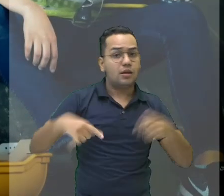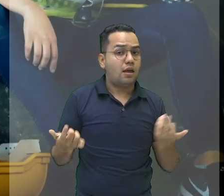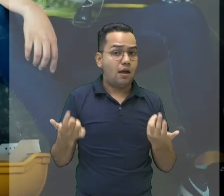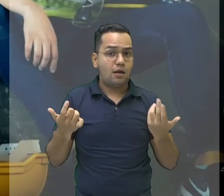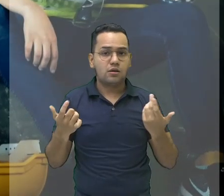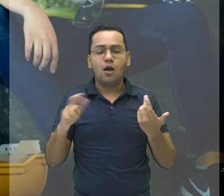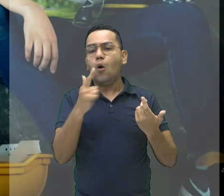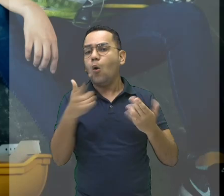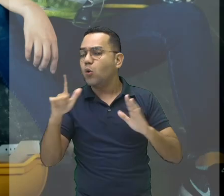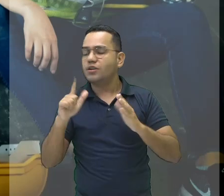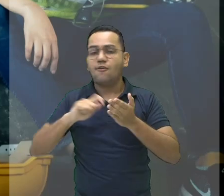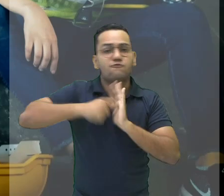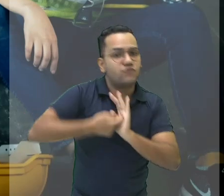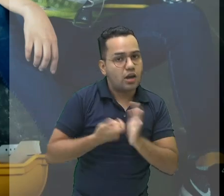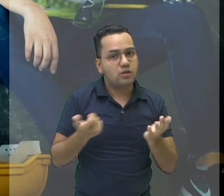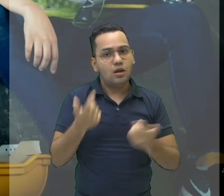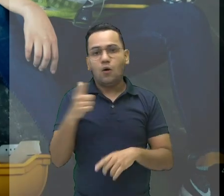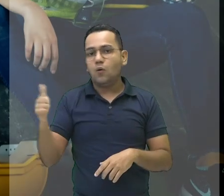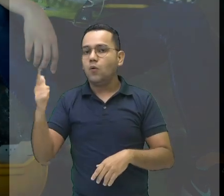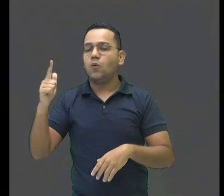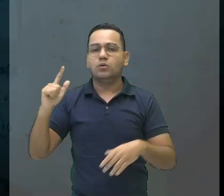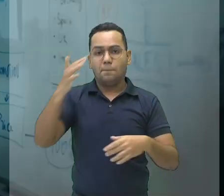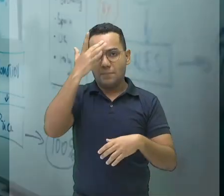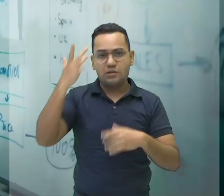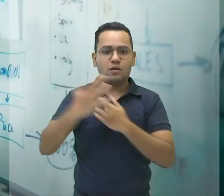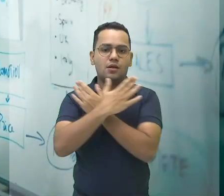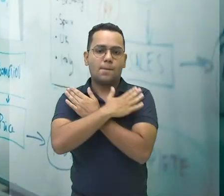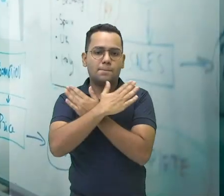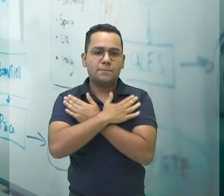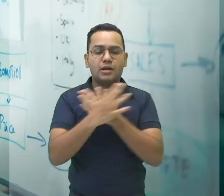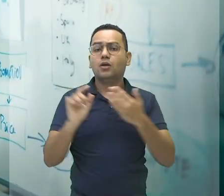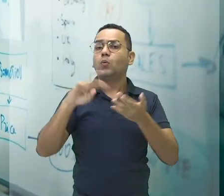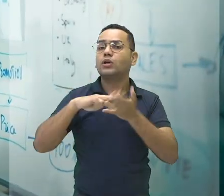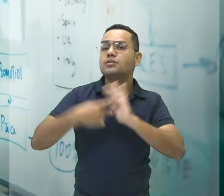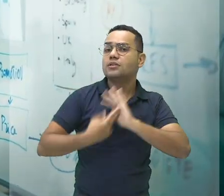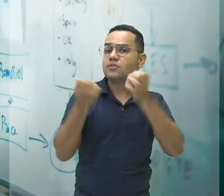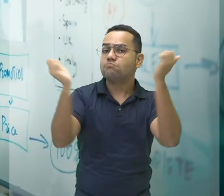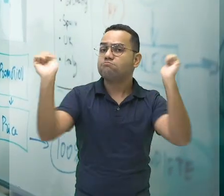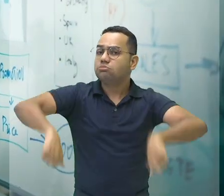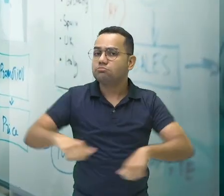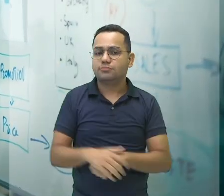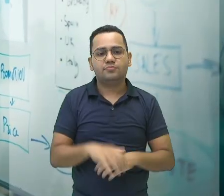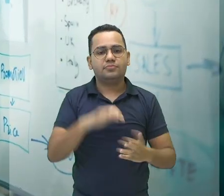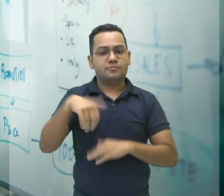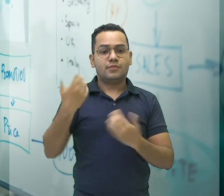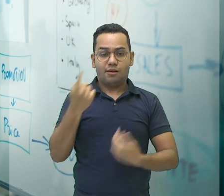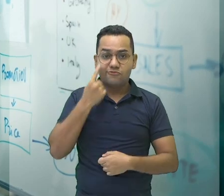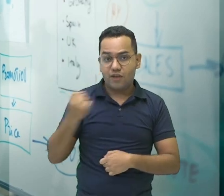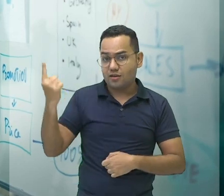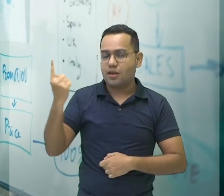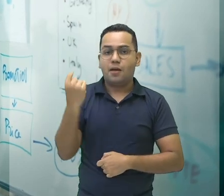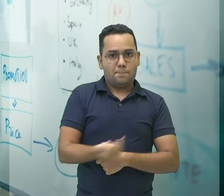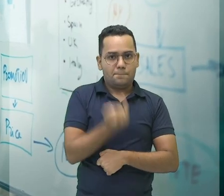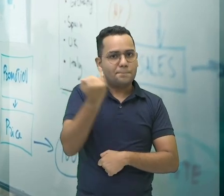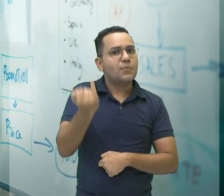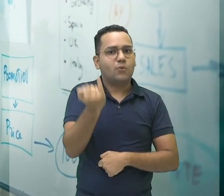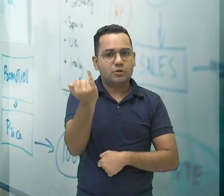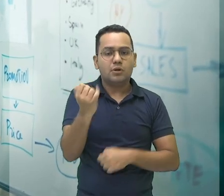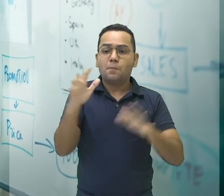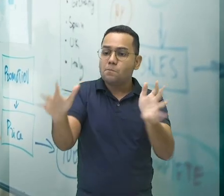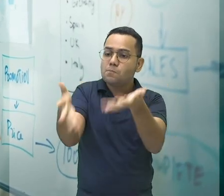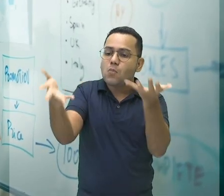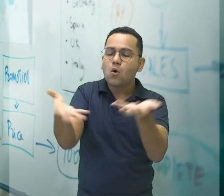seus empregos e a economia entra em crise. O marketing é instrumento fundamental nesse ciclo produtivo, pois incentiva o